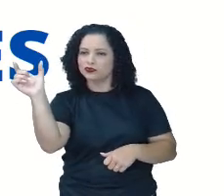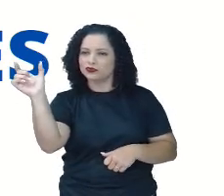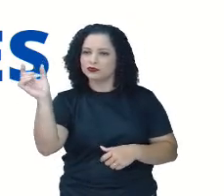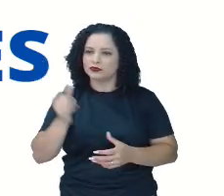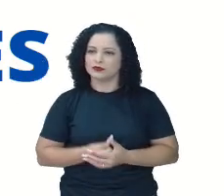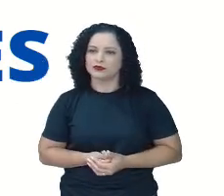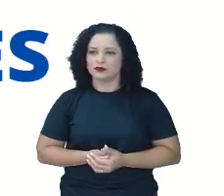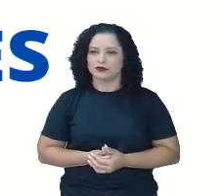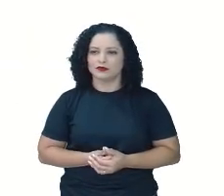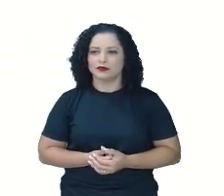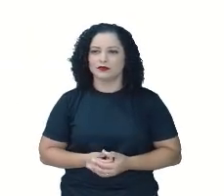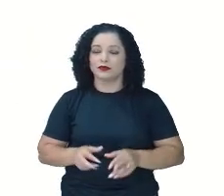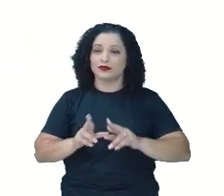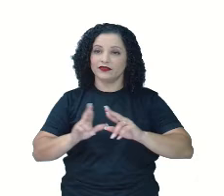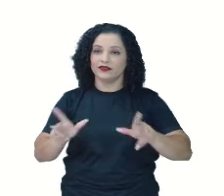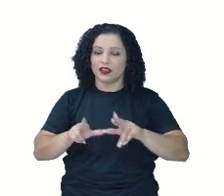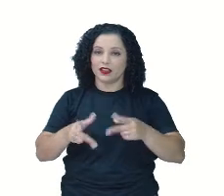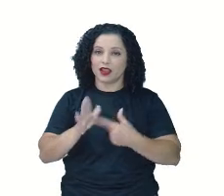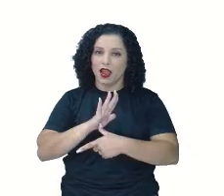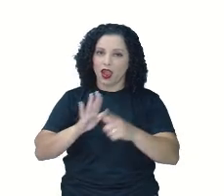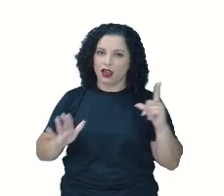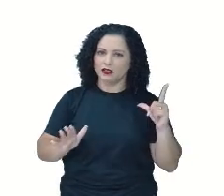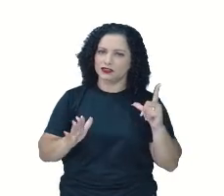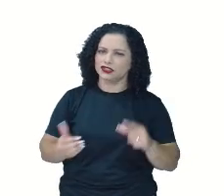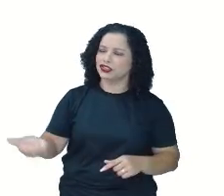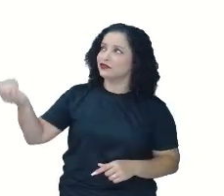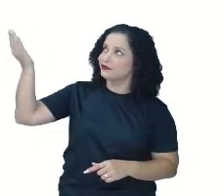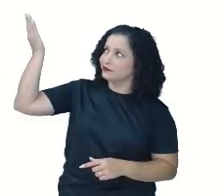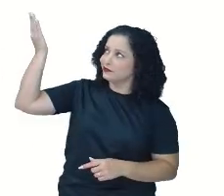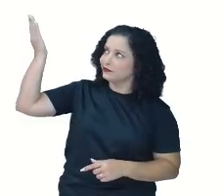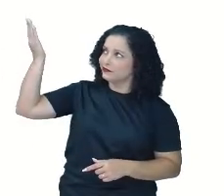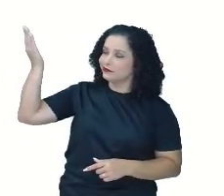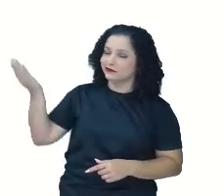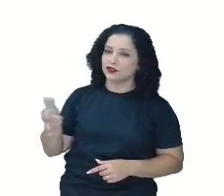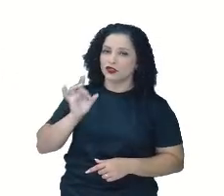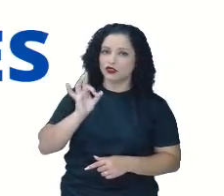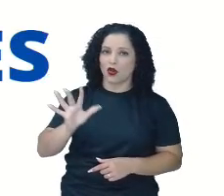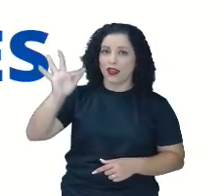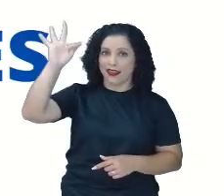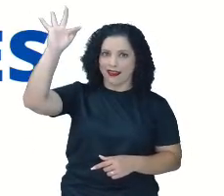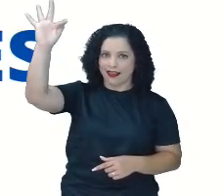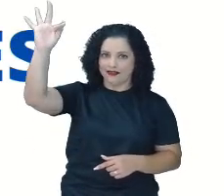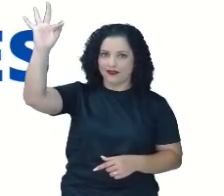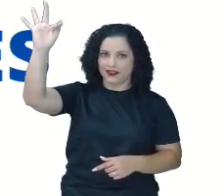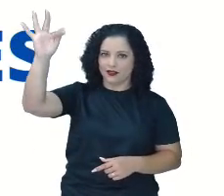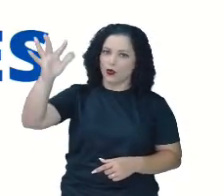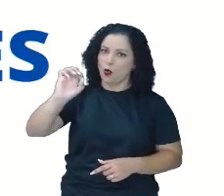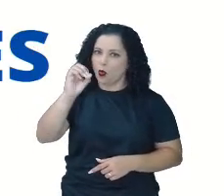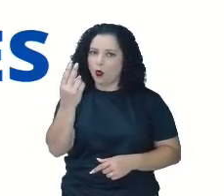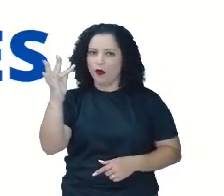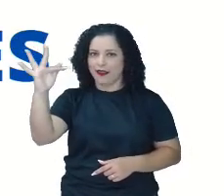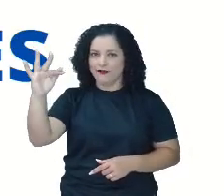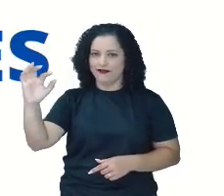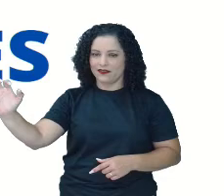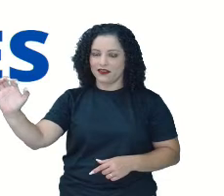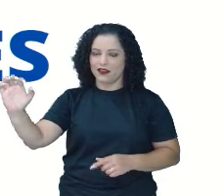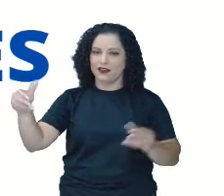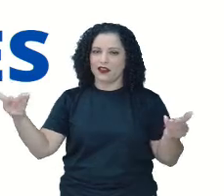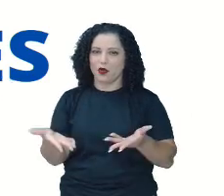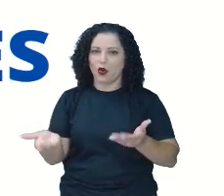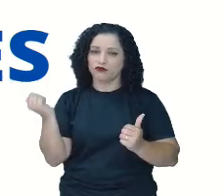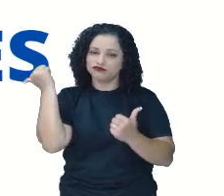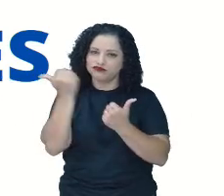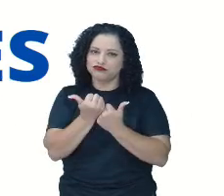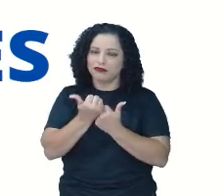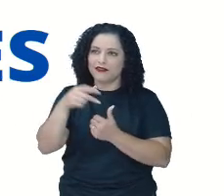situações diferentes. Você tinha um F e um FE, e agora você troca ele por